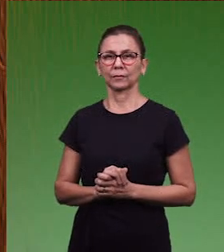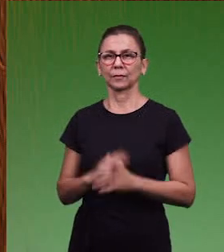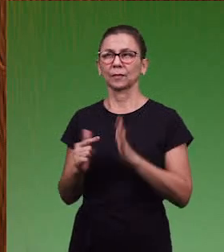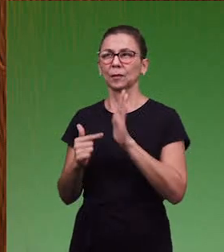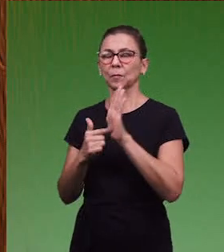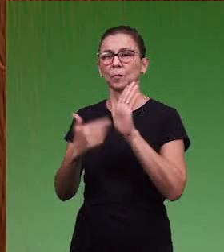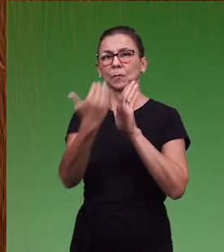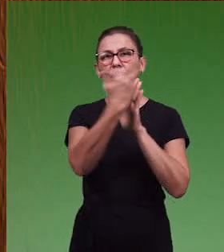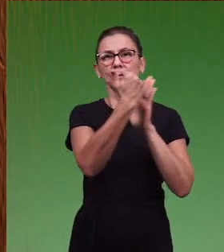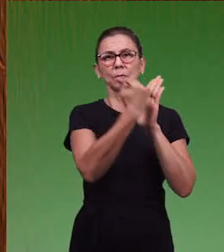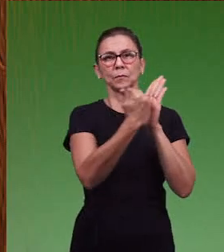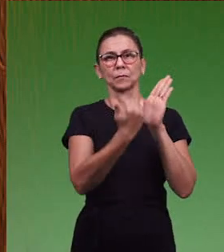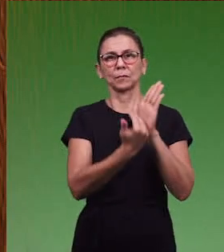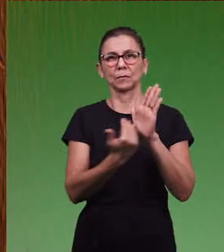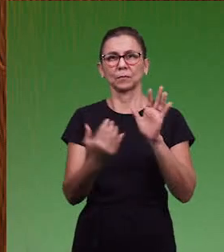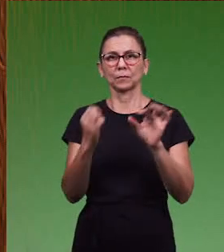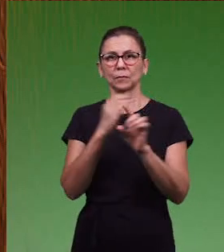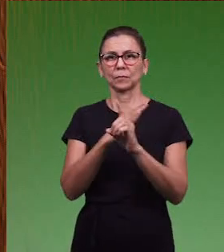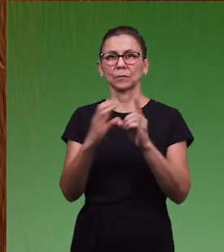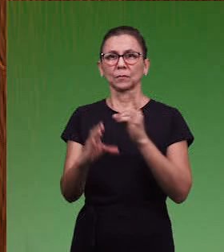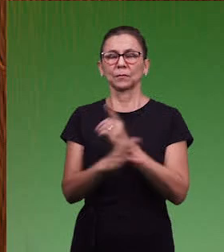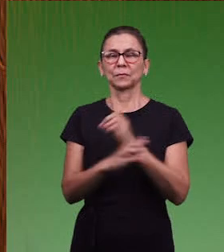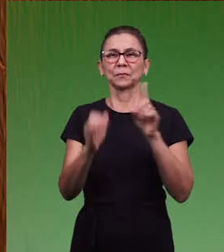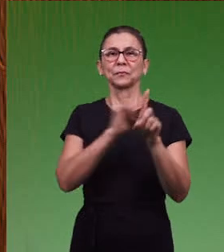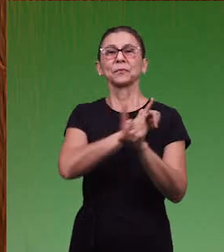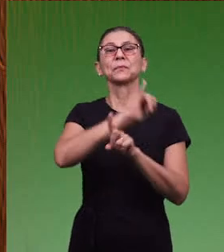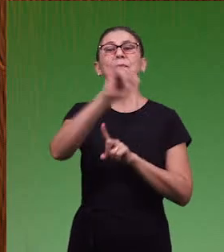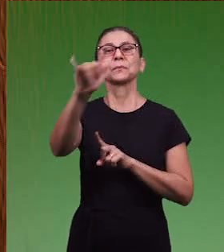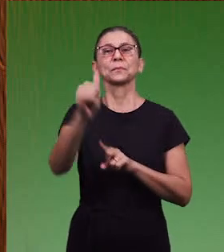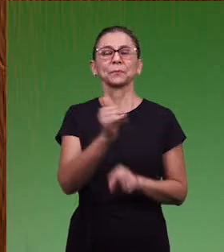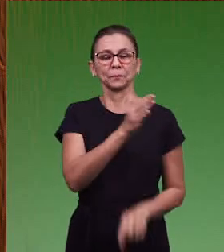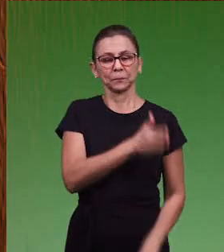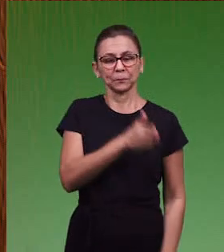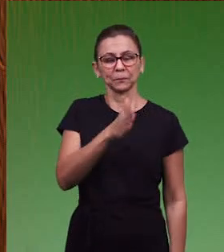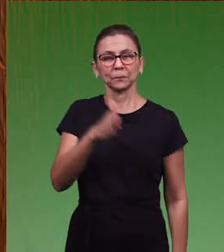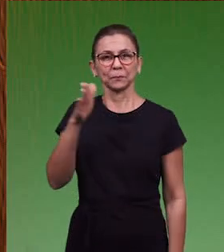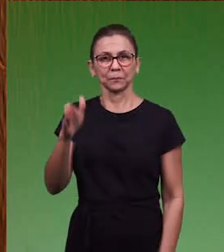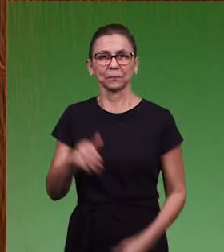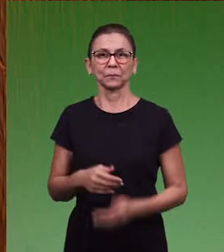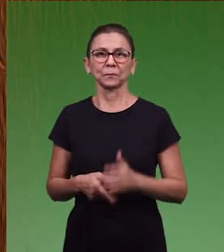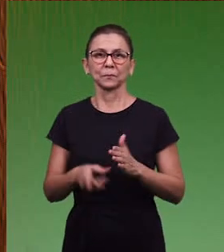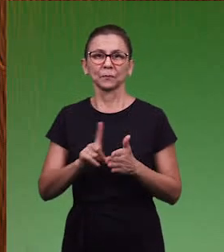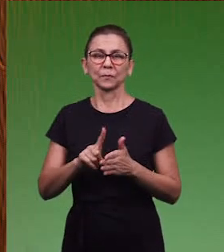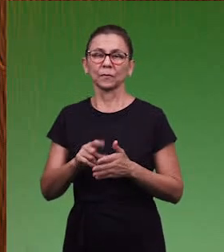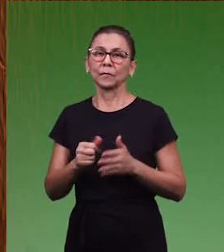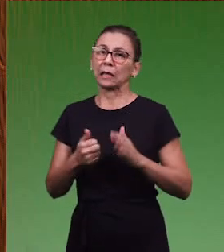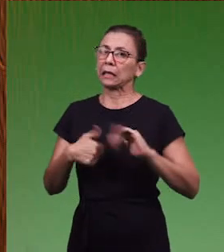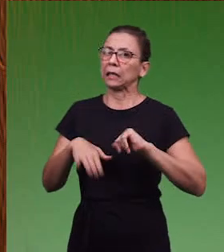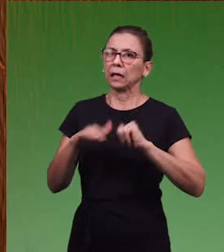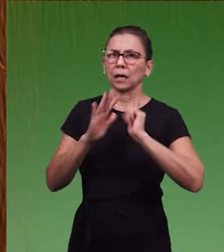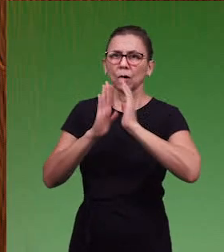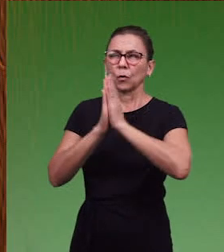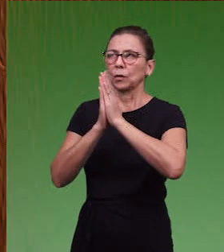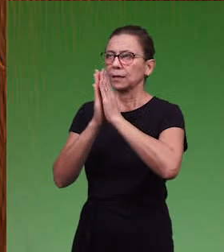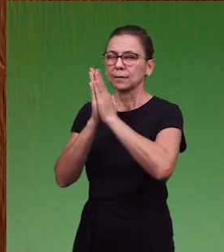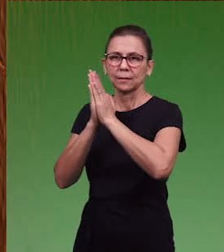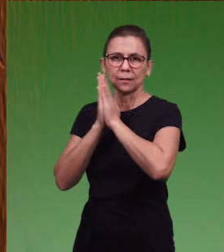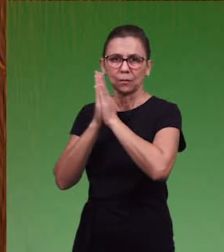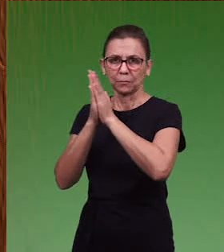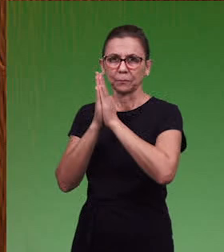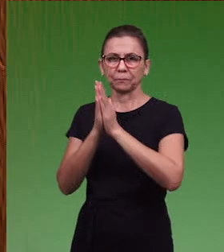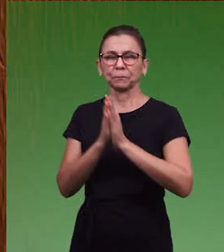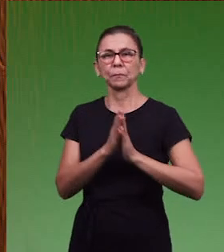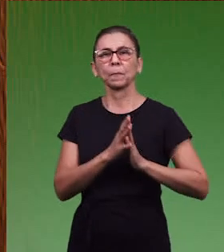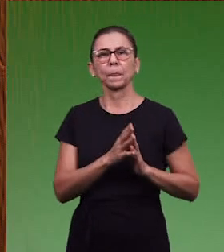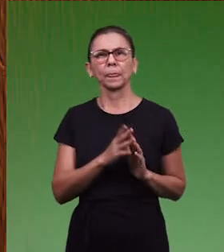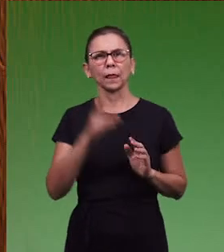culto profético. Quais são essas fases? As fases são a busca, só para ter uma diretriz. O senhor